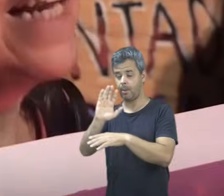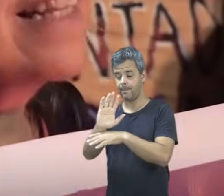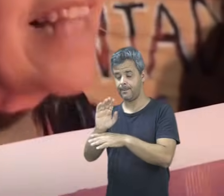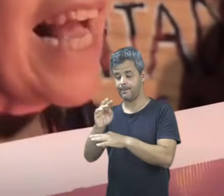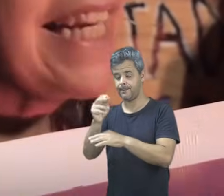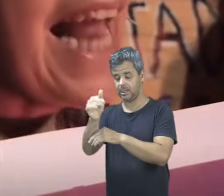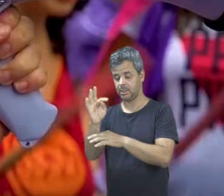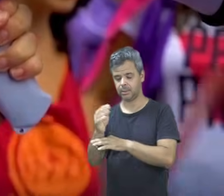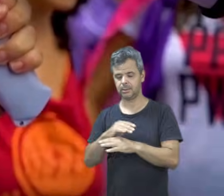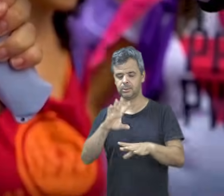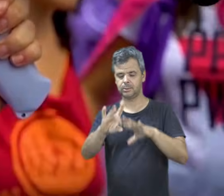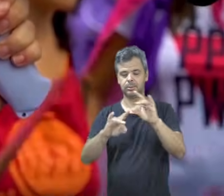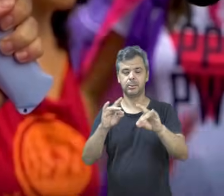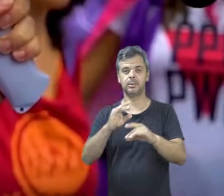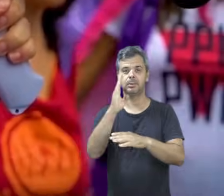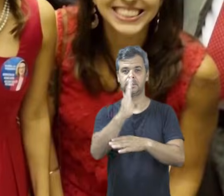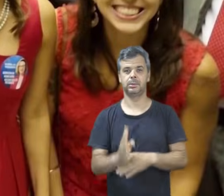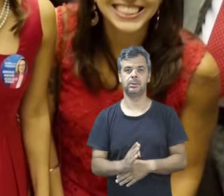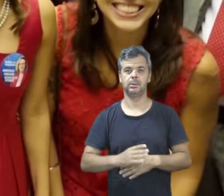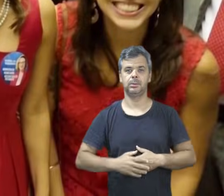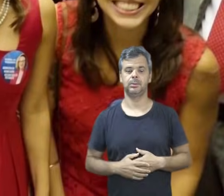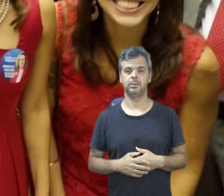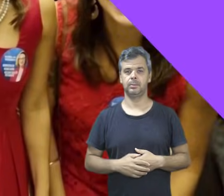mais elege mulheres no Brasil.